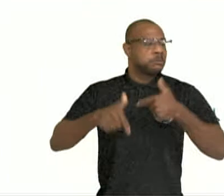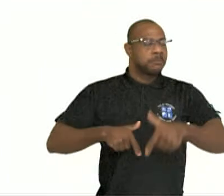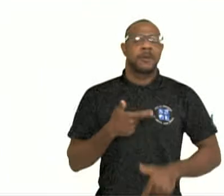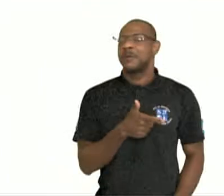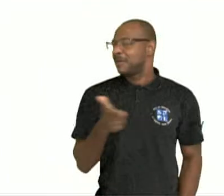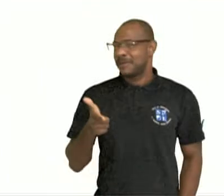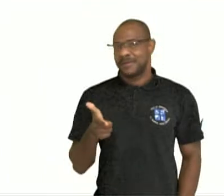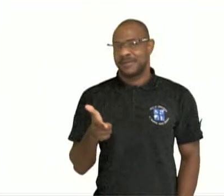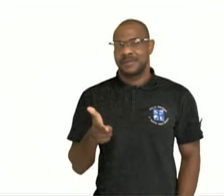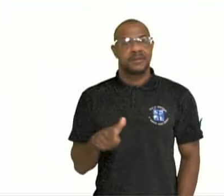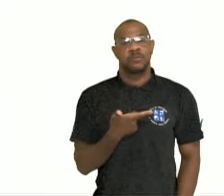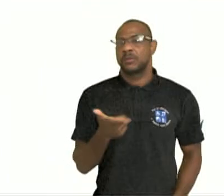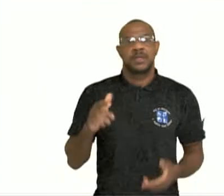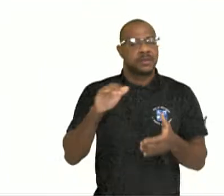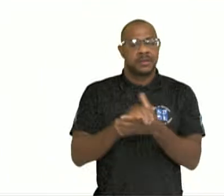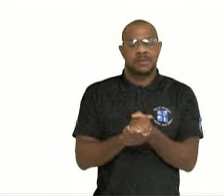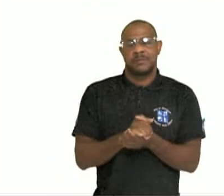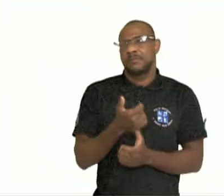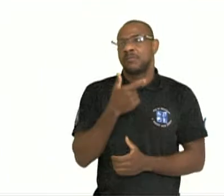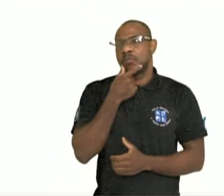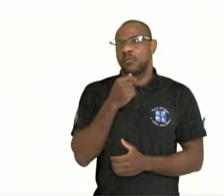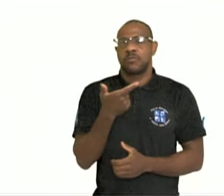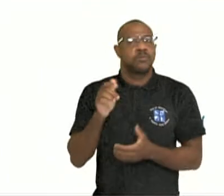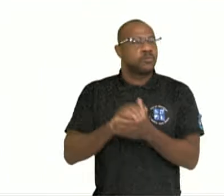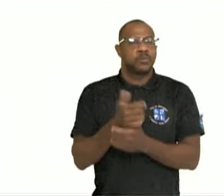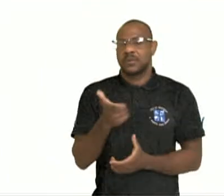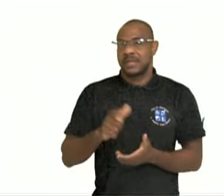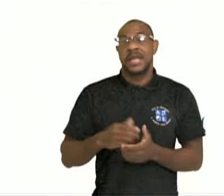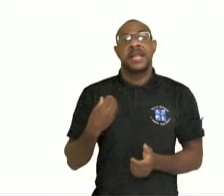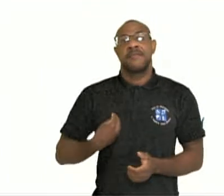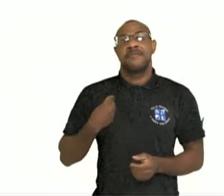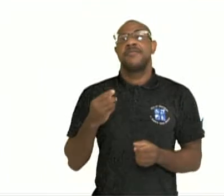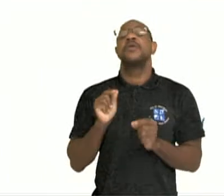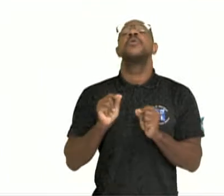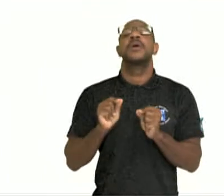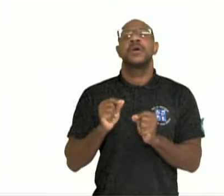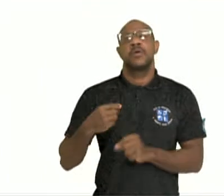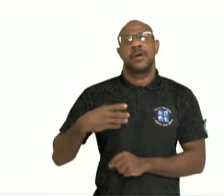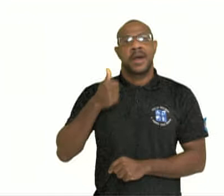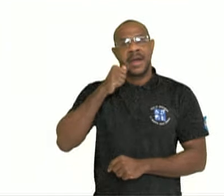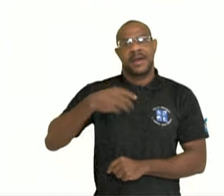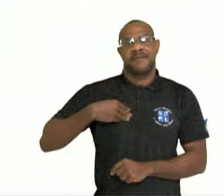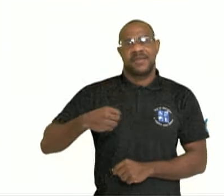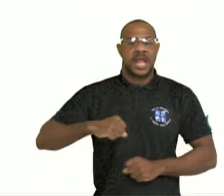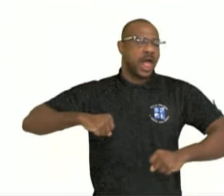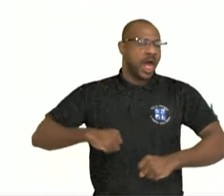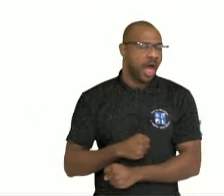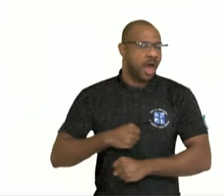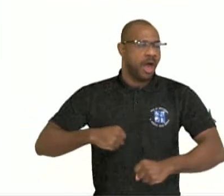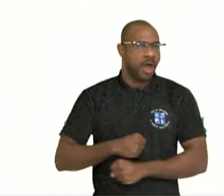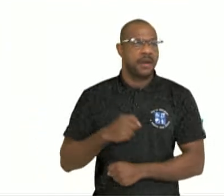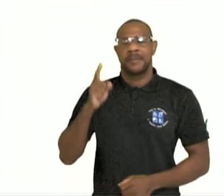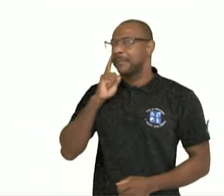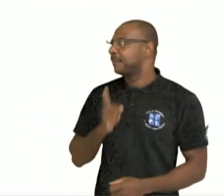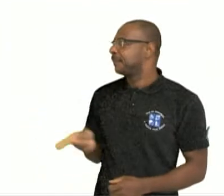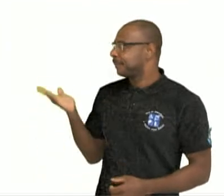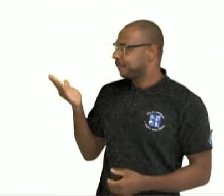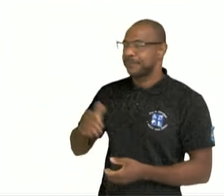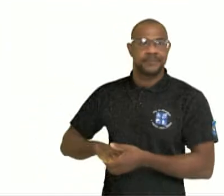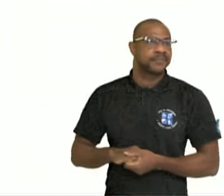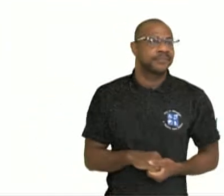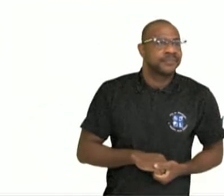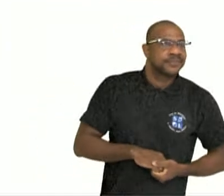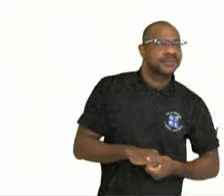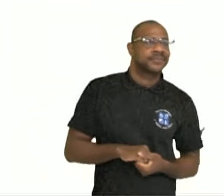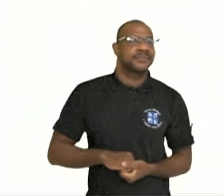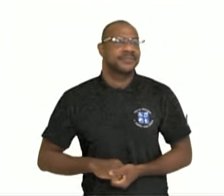e ele também não tem esposa, ele vive só com a filha dele, a Chiquinha. Duenha Nieves, vocês lembram da Dona Neves?